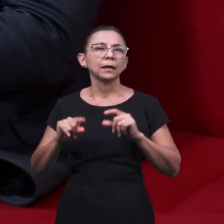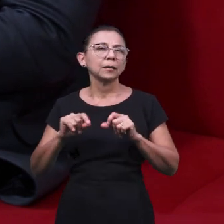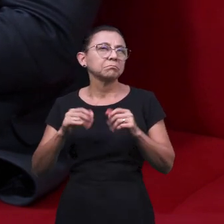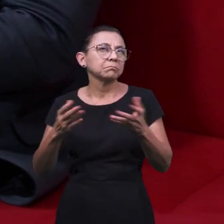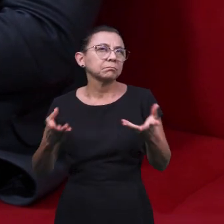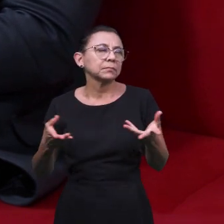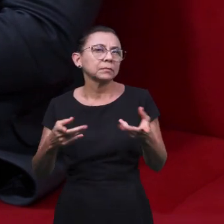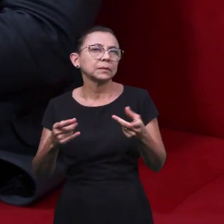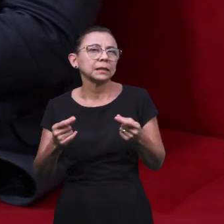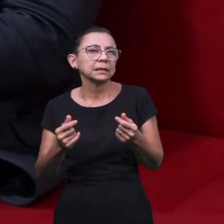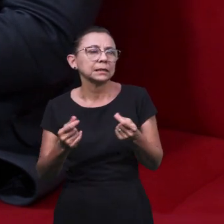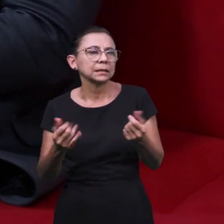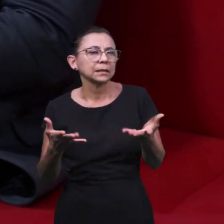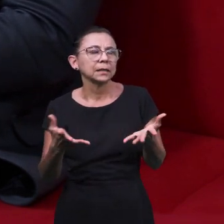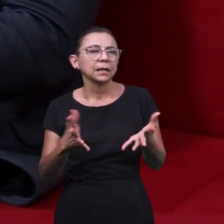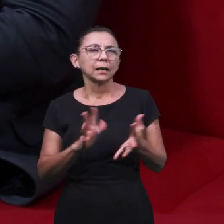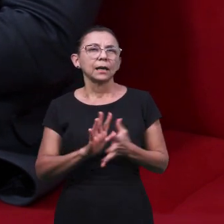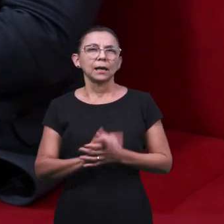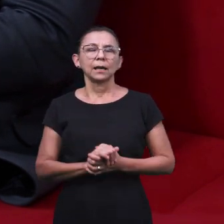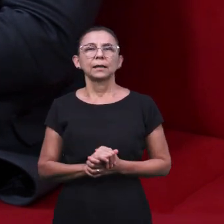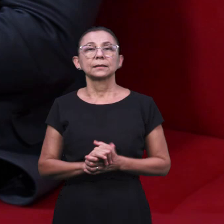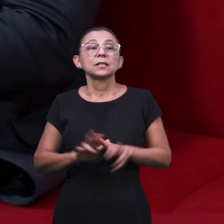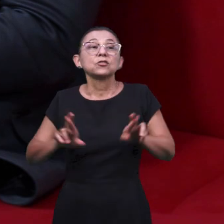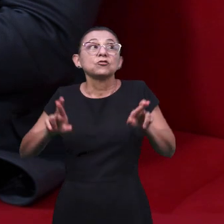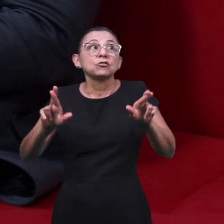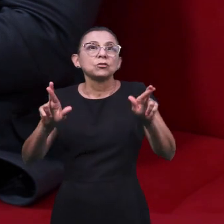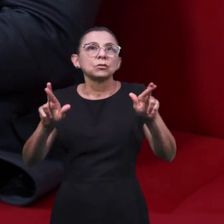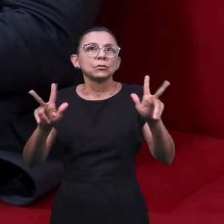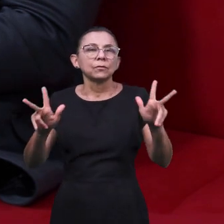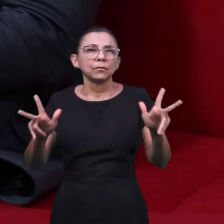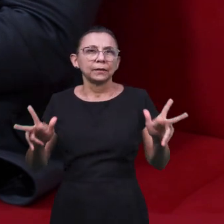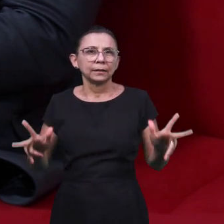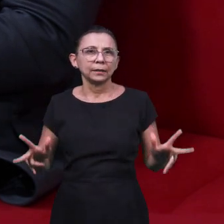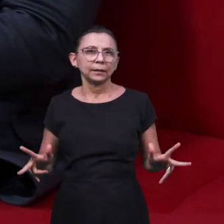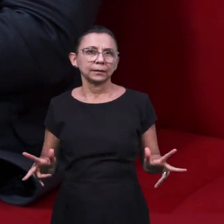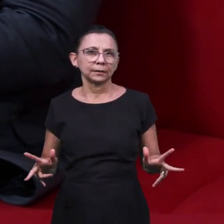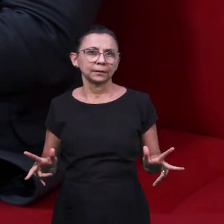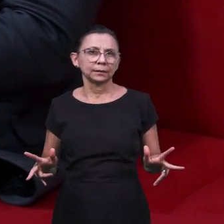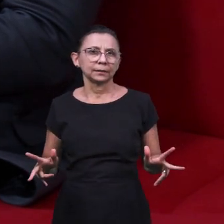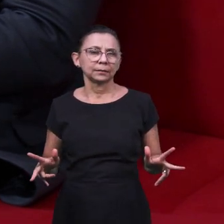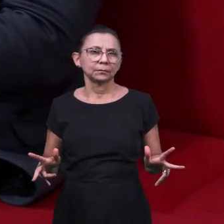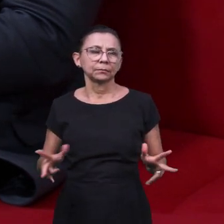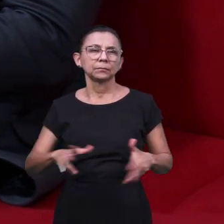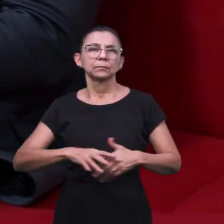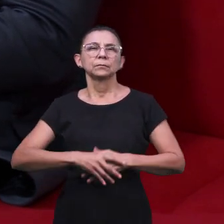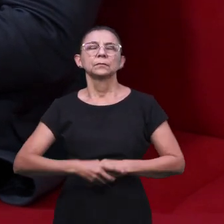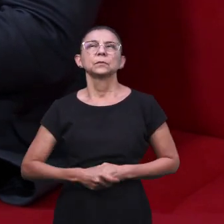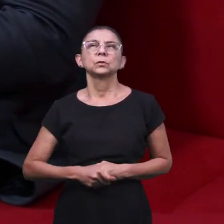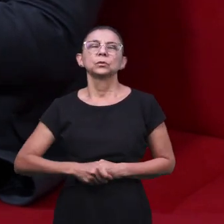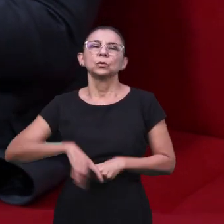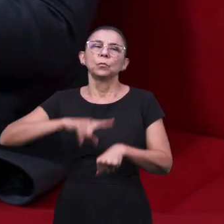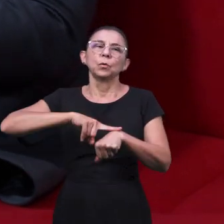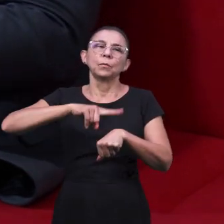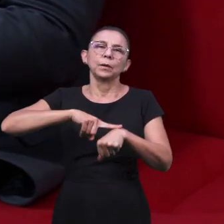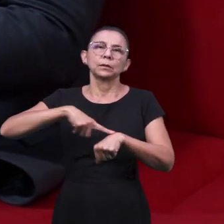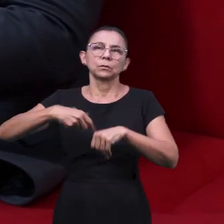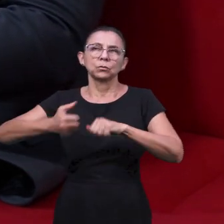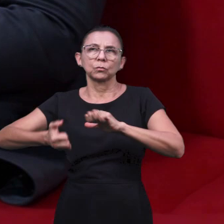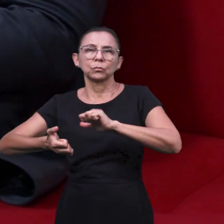esse algo que transcende dentro de uma execução, de um louvor, em relação